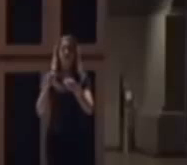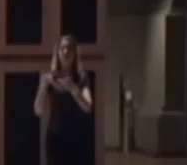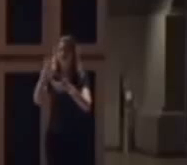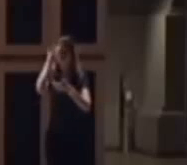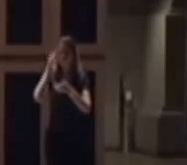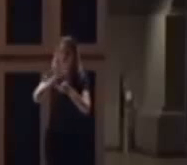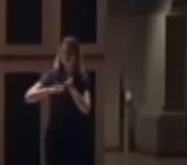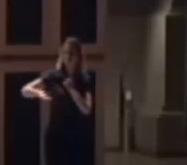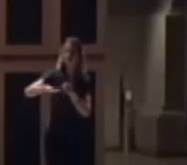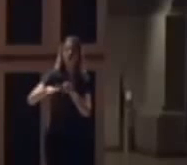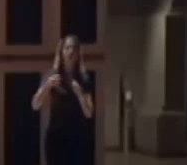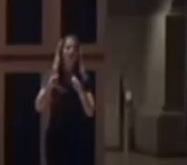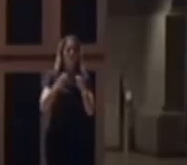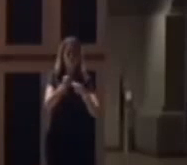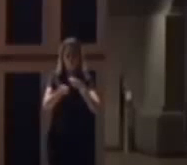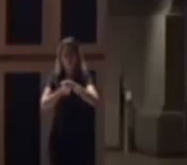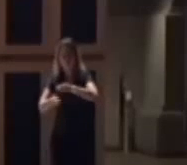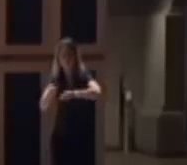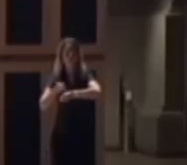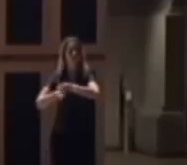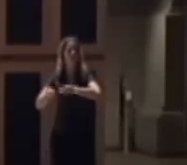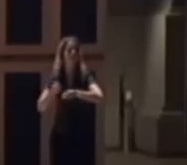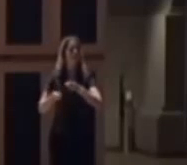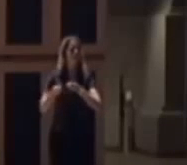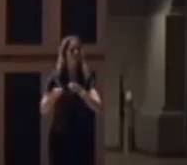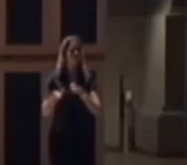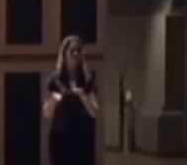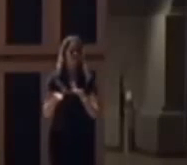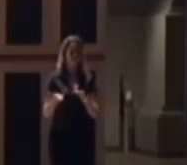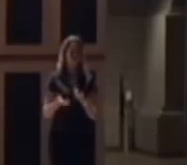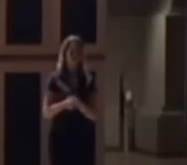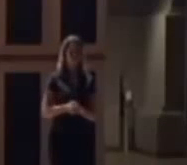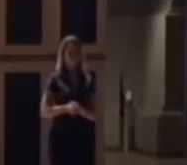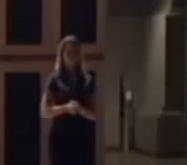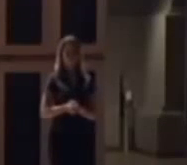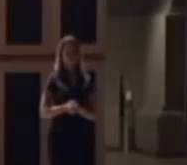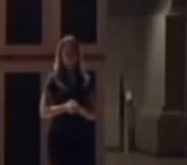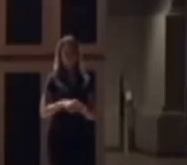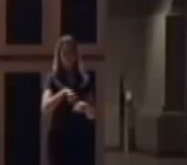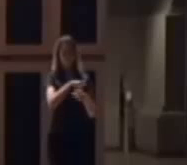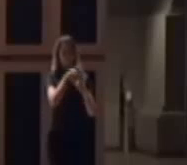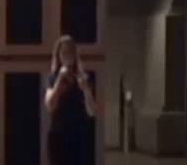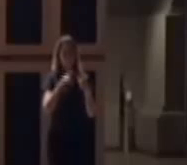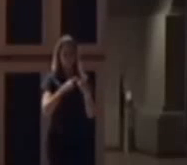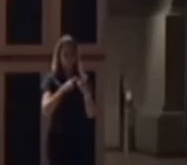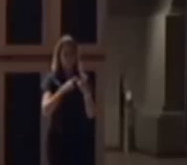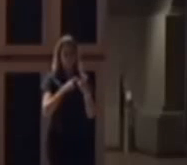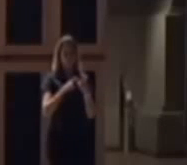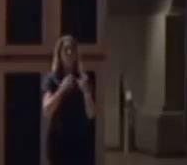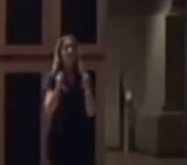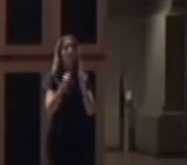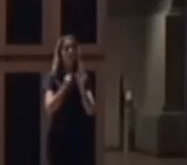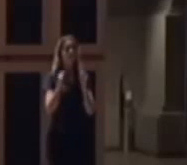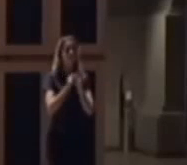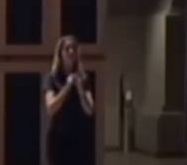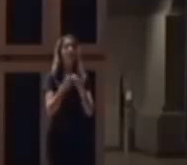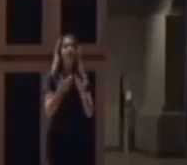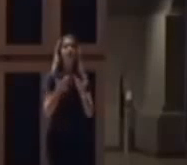né? Tem que ter o controle, mas como é que a gente garante essa autonomia e autossustentação? Como é que a gente consegue